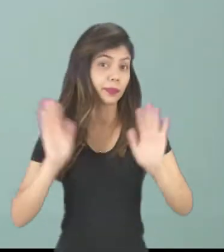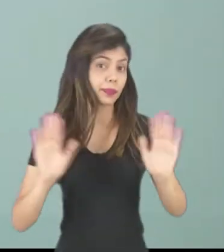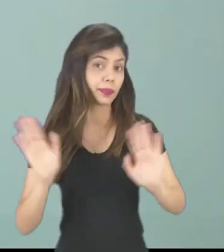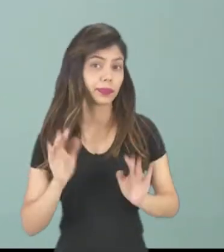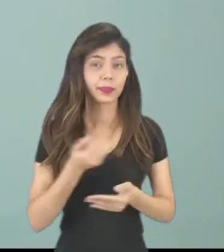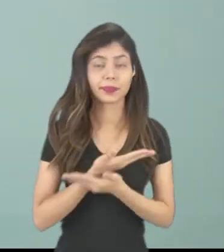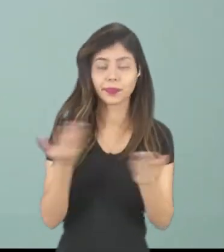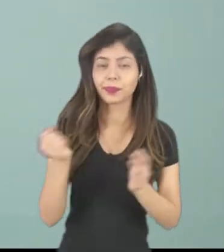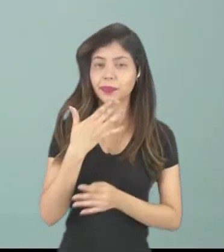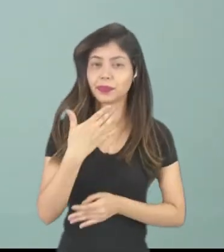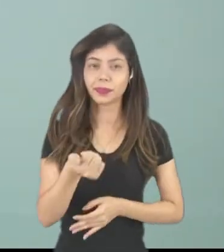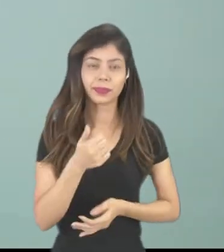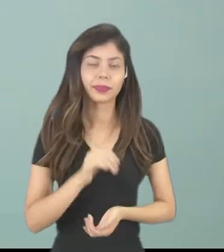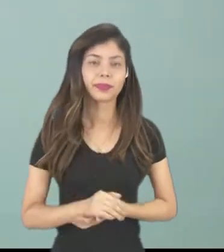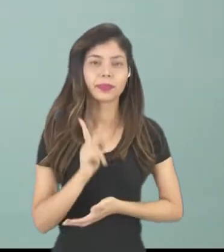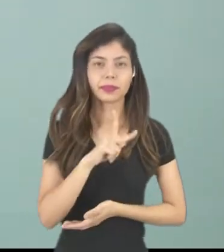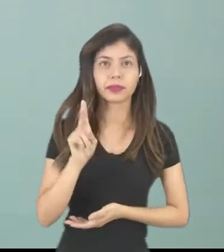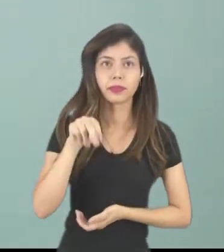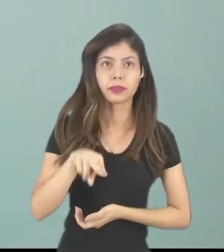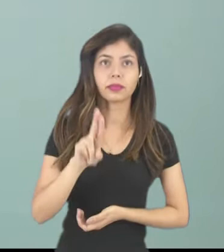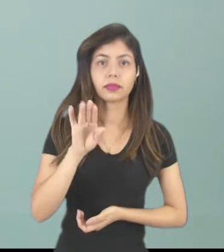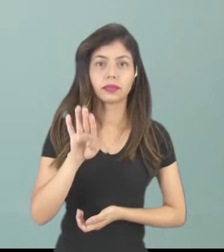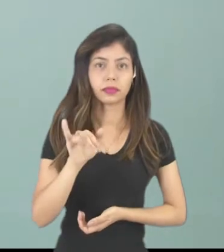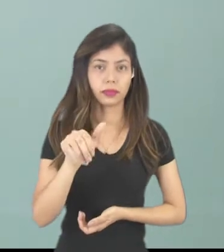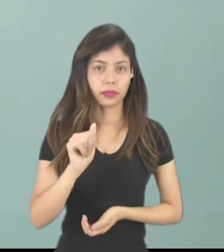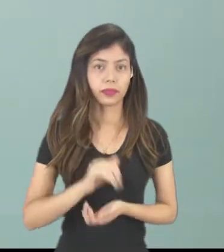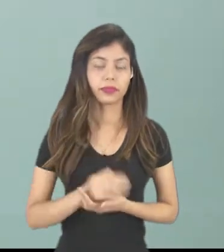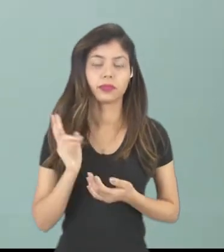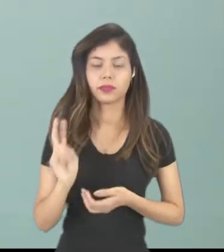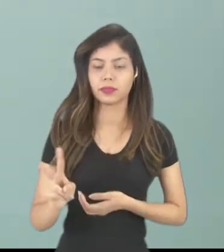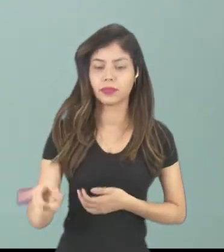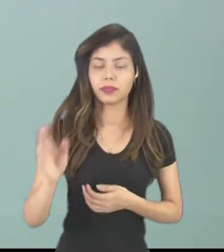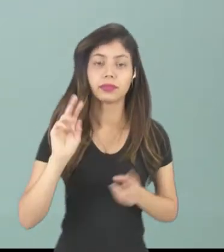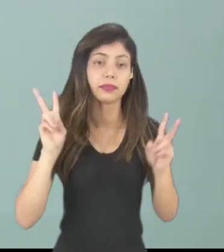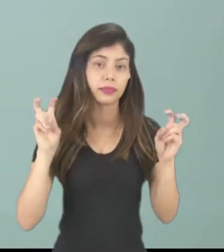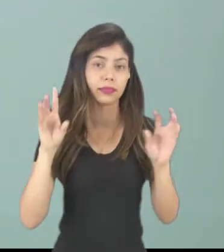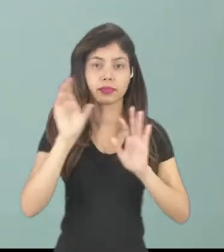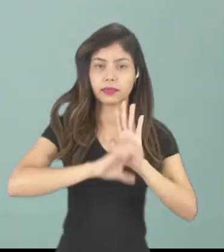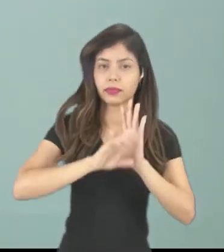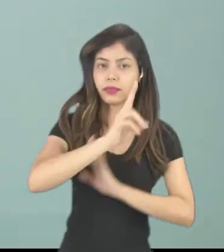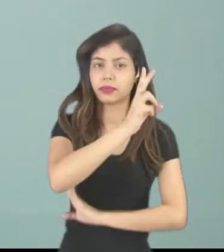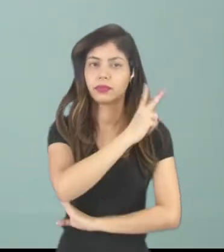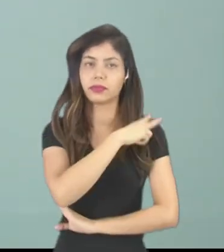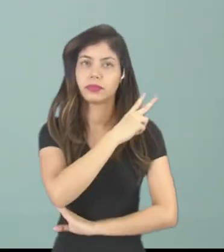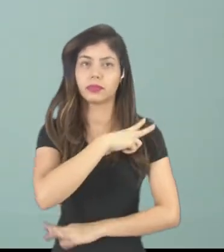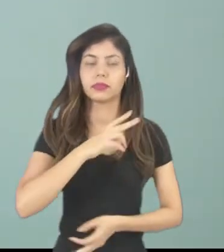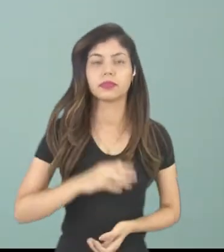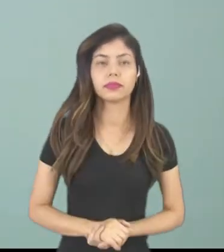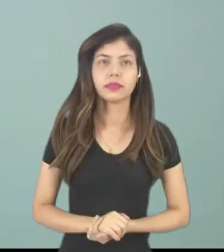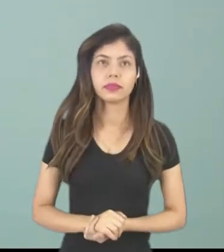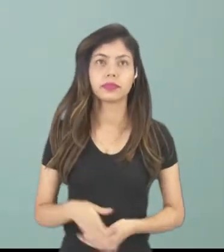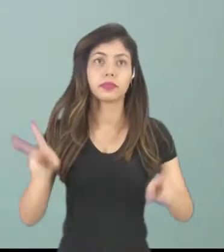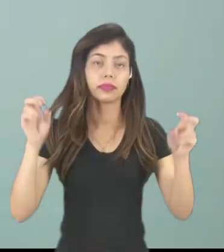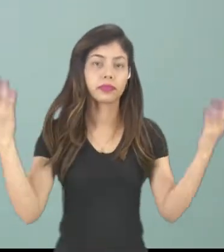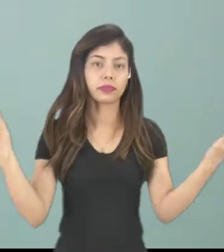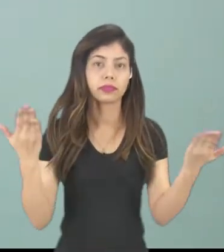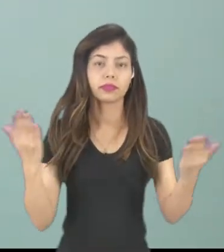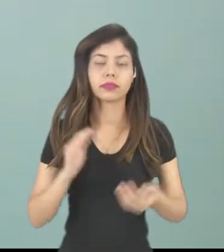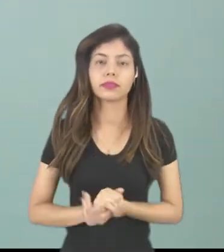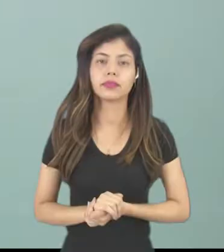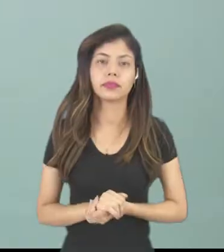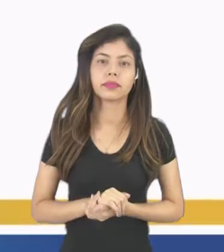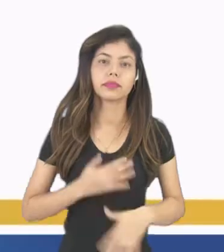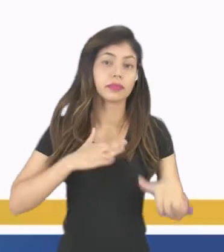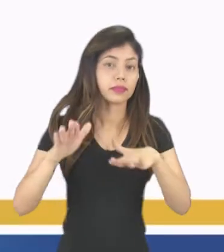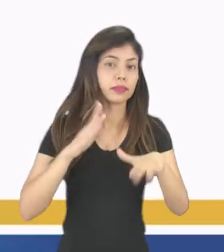Olá, pessoal, tudo bem? Sou a professora Núbia, vamos dar continuidade aos conteúdos da segunda série e o tema da aula de hoje é